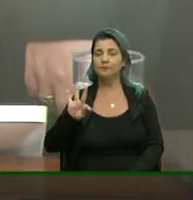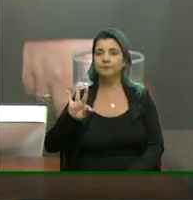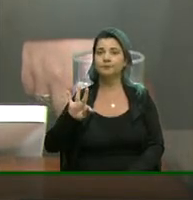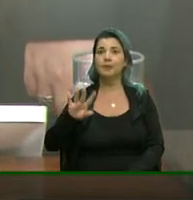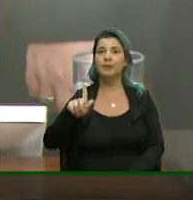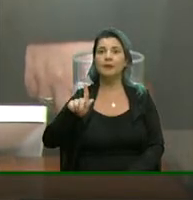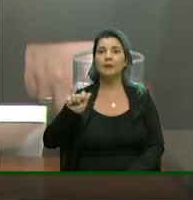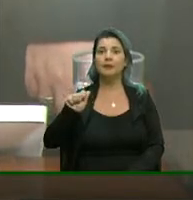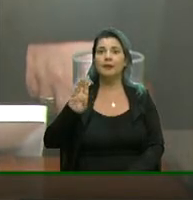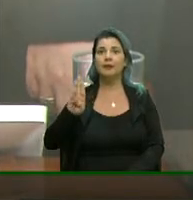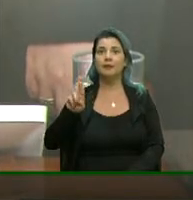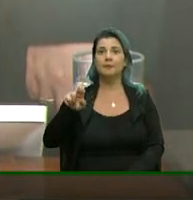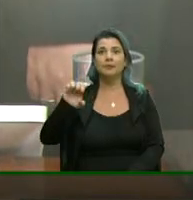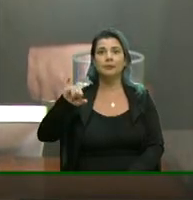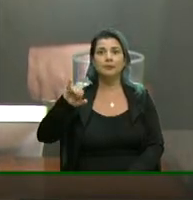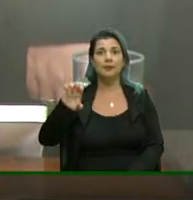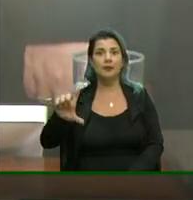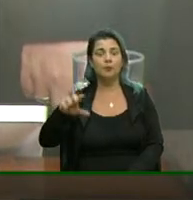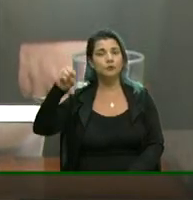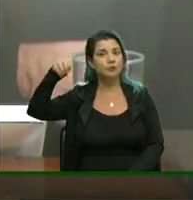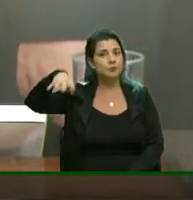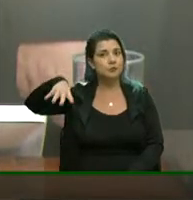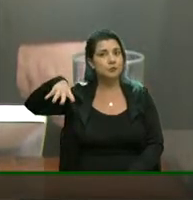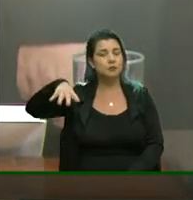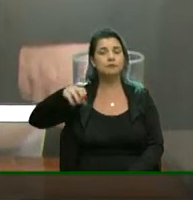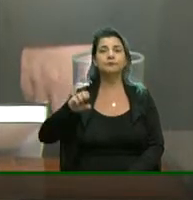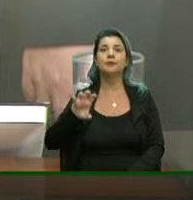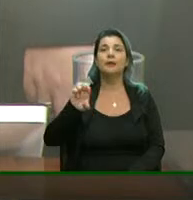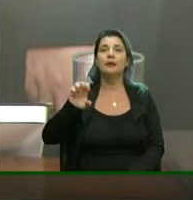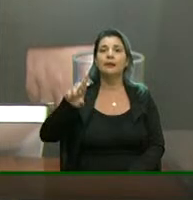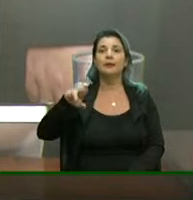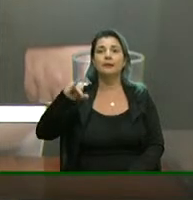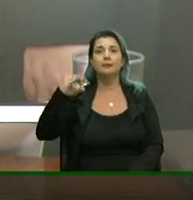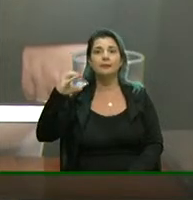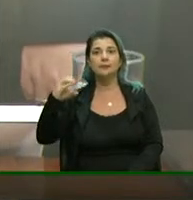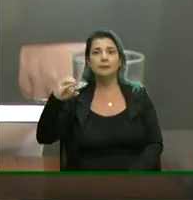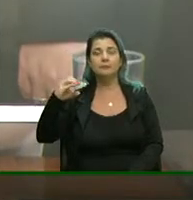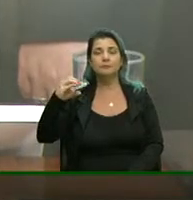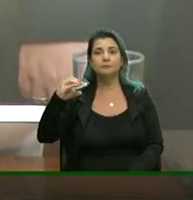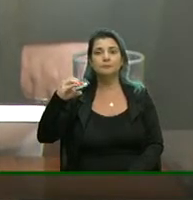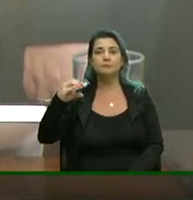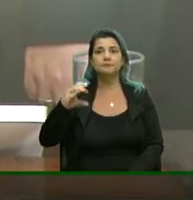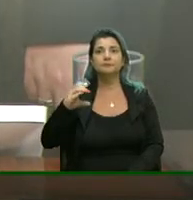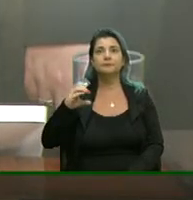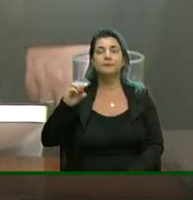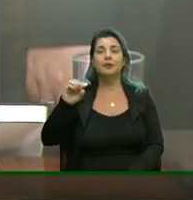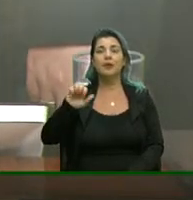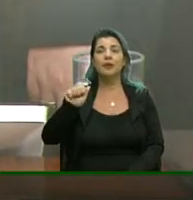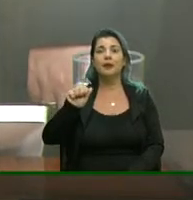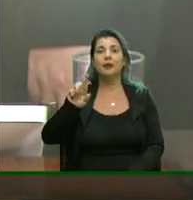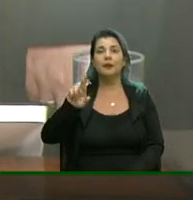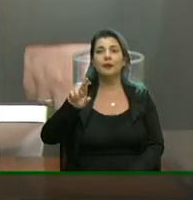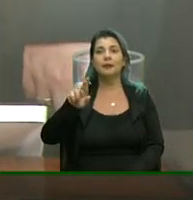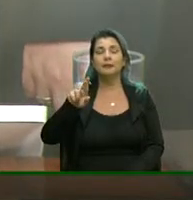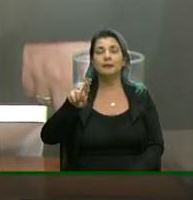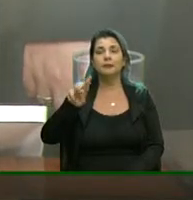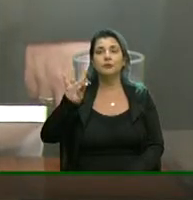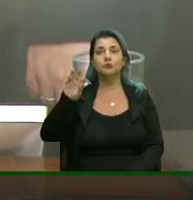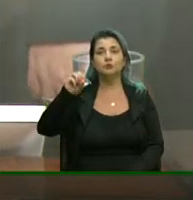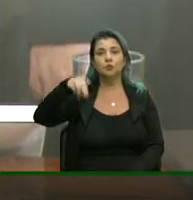Gabriel Souza, do MDB. Desisto. Eric Lins, Democratas. Ayrton Lima, Partido